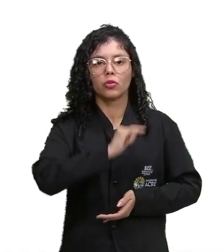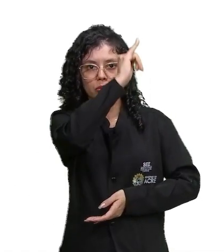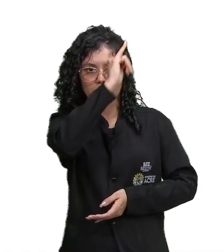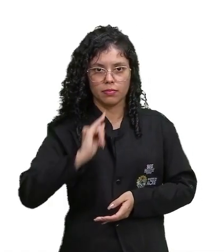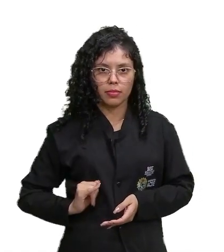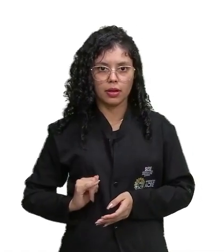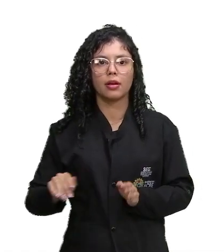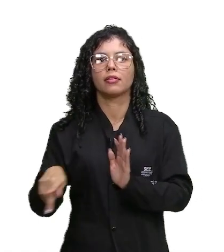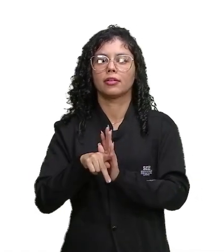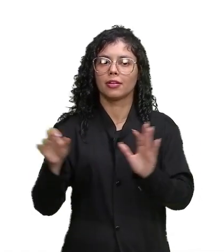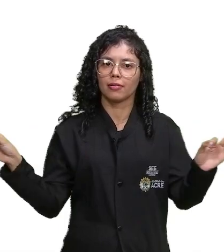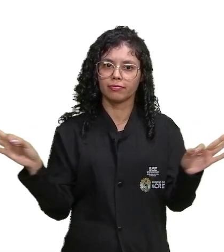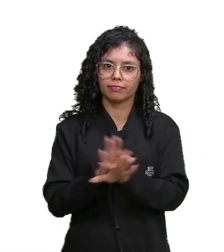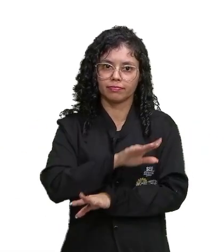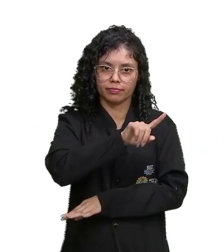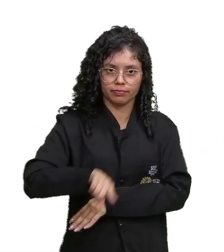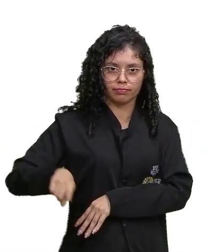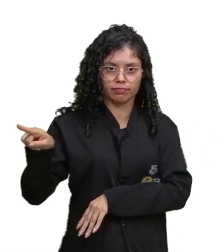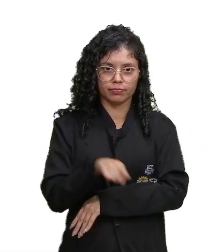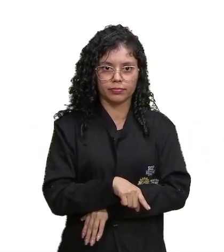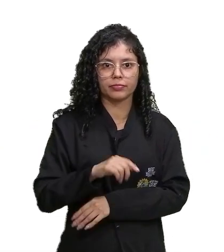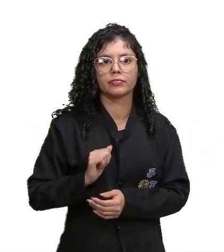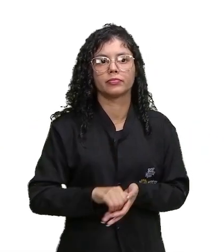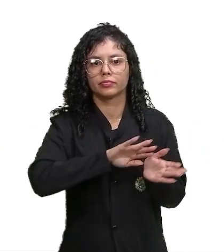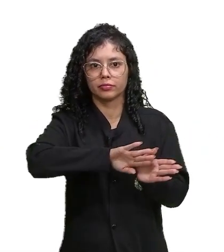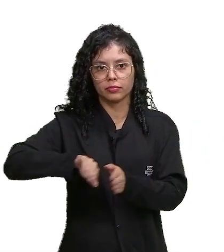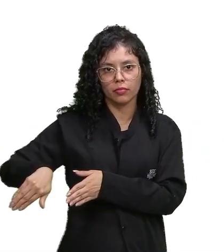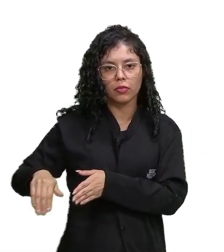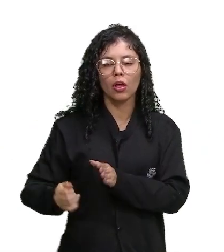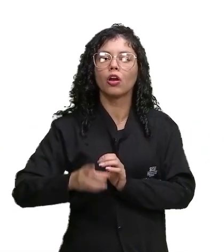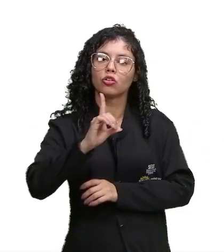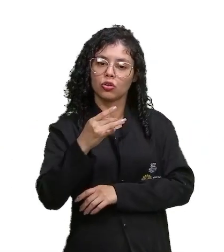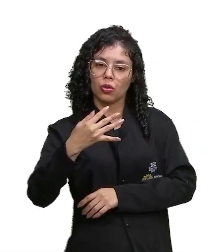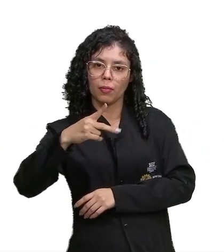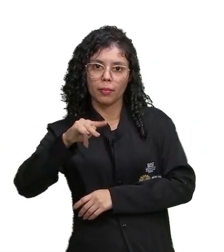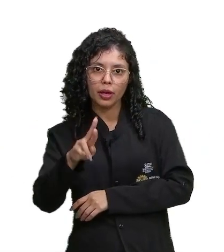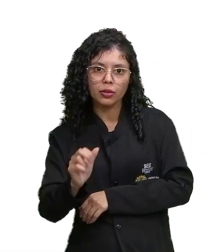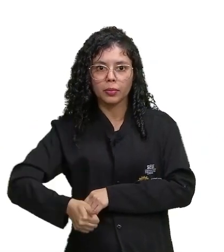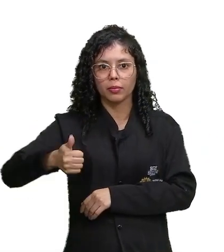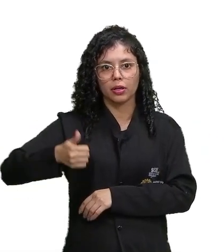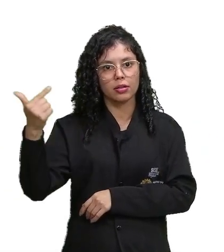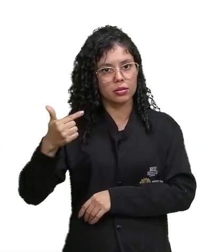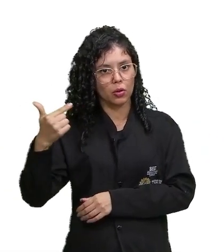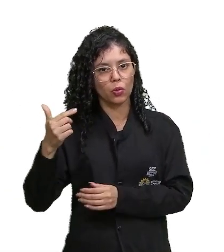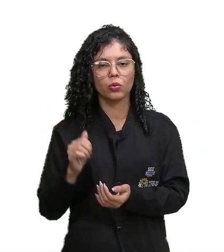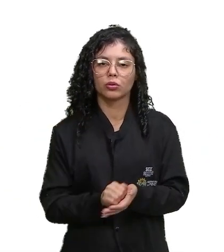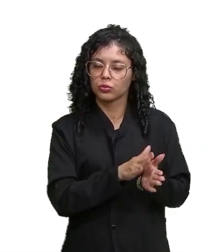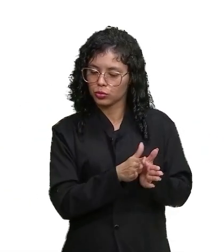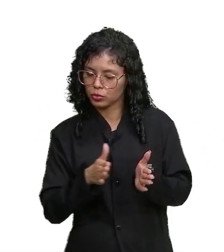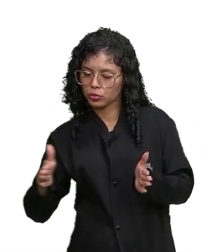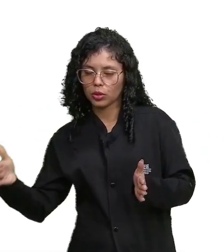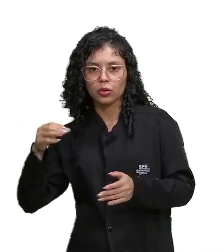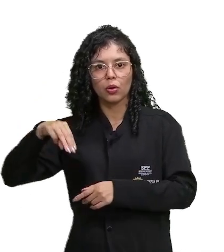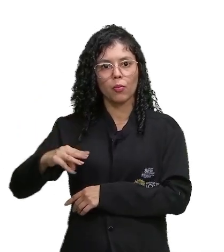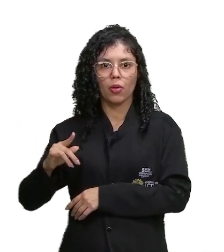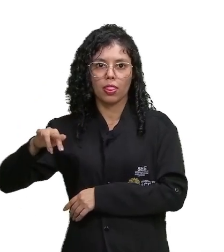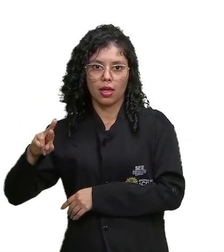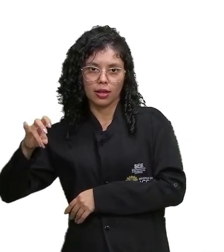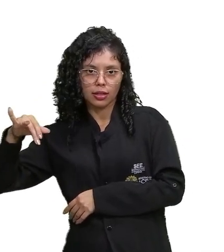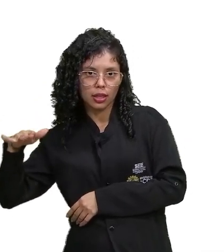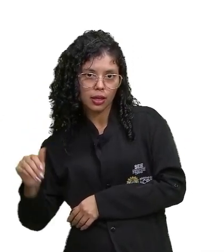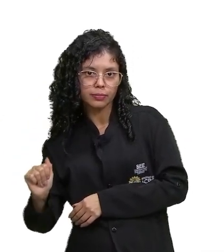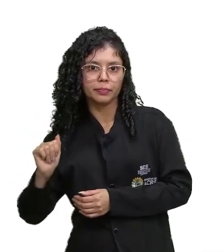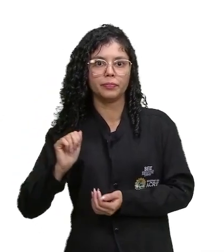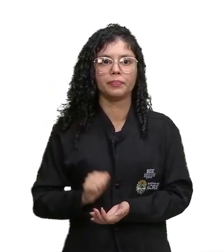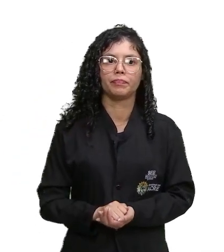e acaba com esse quarto poder, que é exclusivo lá do Dom Pedro I e Dom Pedro II durante a fase monárquica. Outra